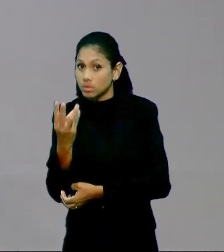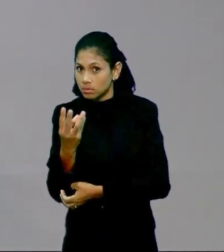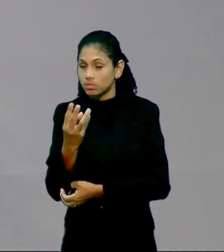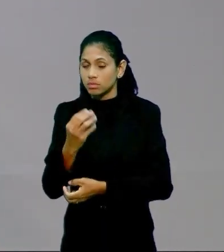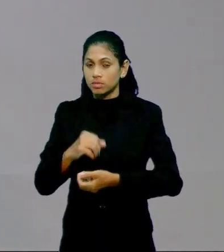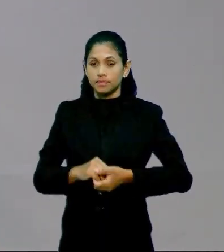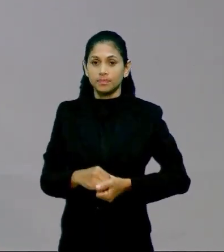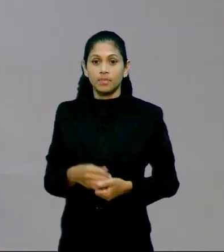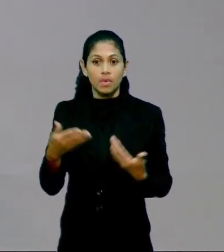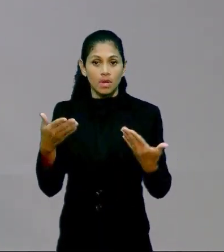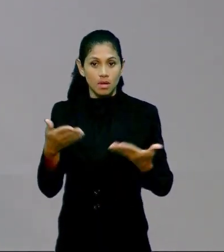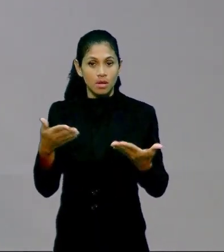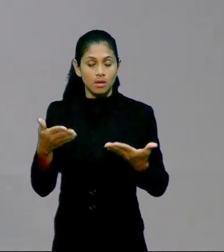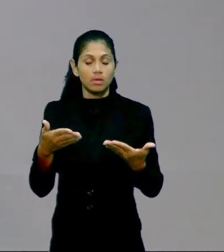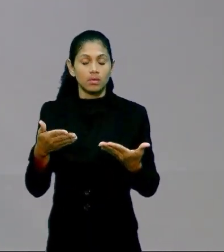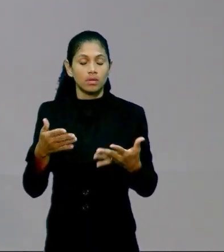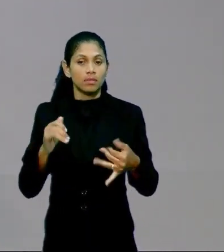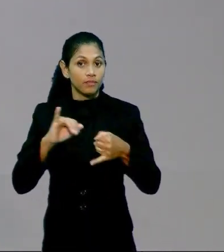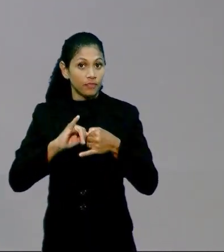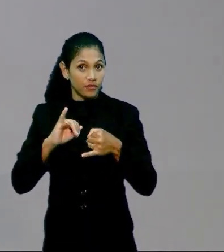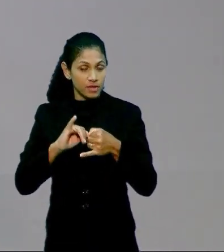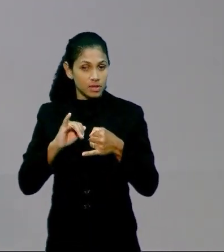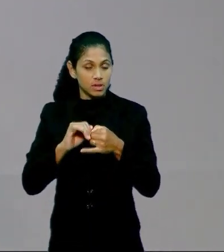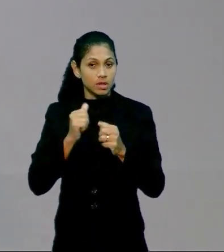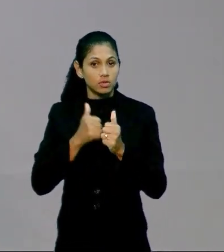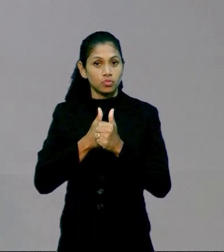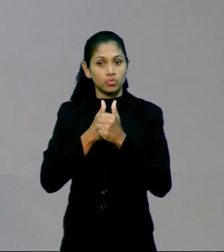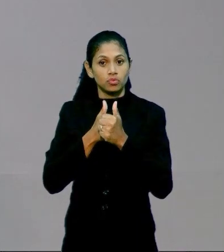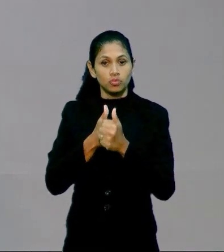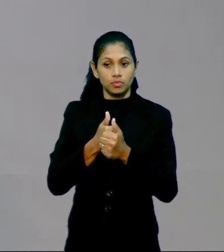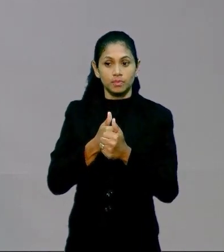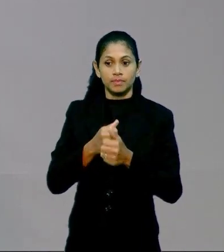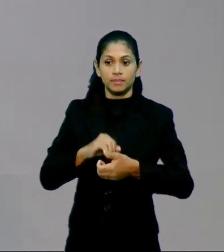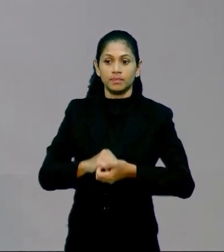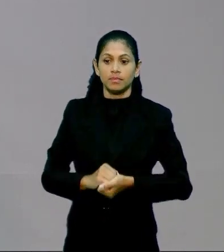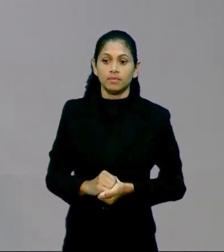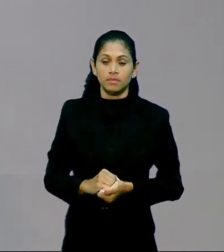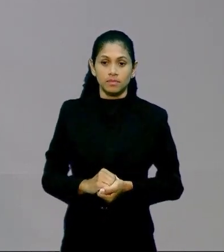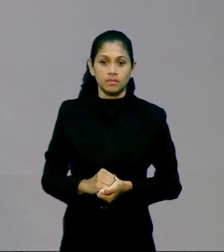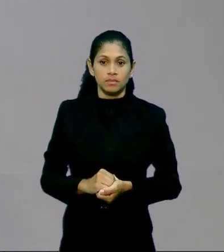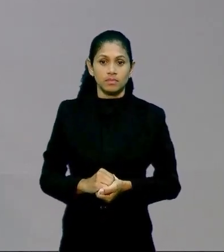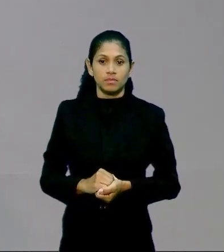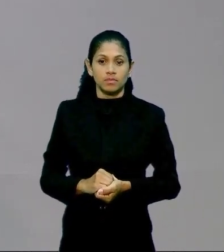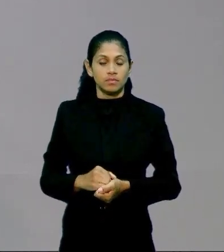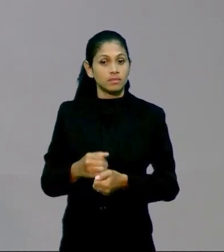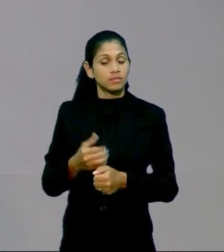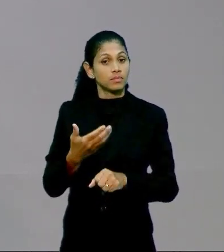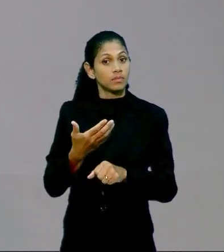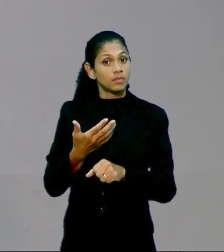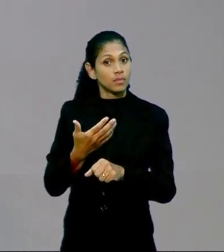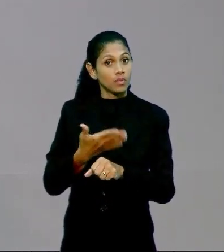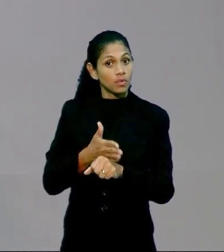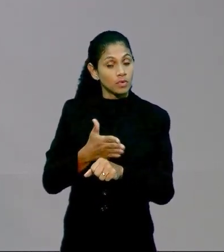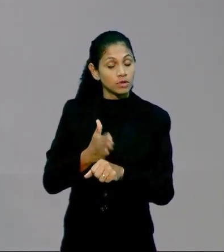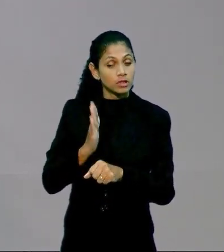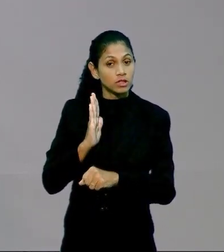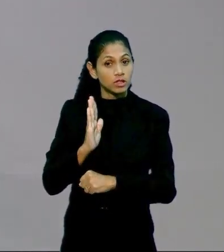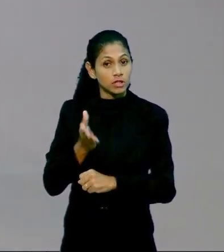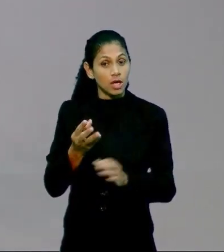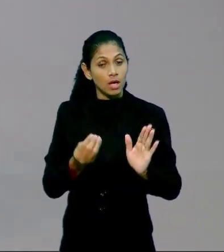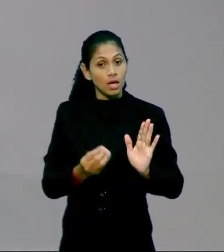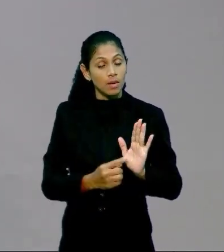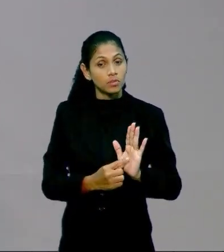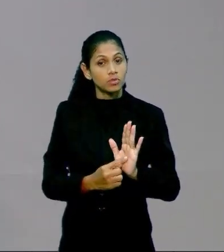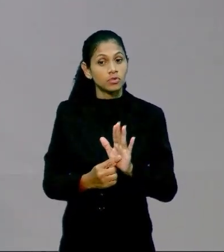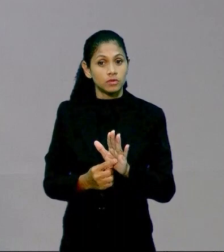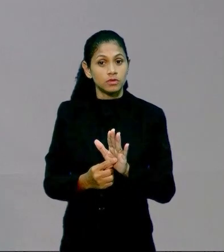Só que agora nós vamos fazer com outros, né? Então, mas é a mesma coisa. O exercício já deu quantos elétrons tem na última camada, é só